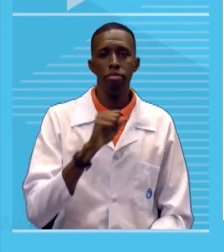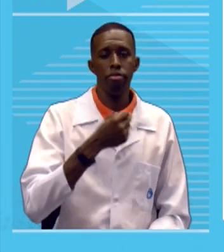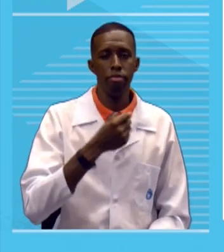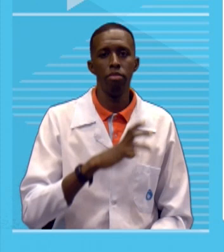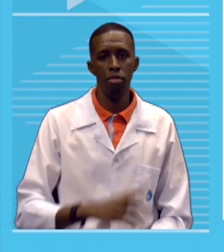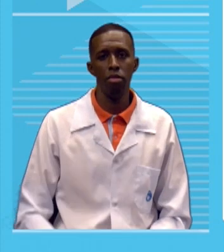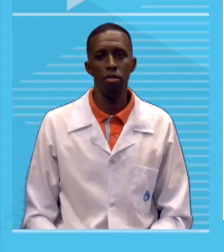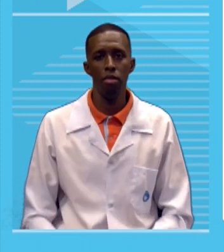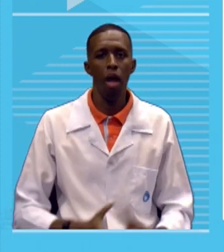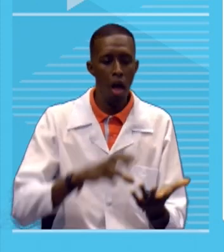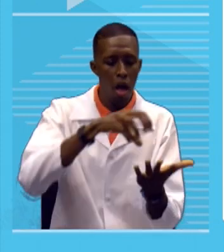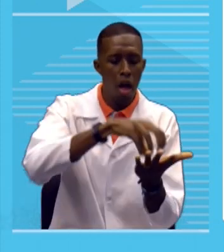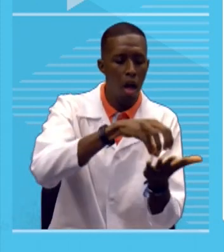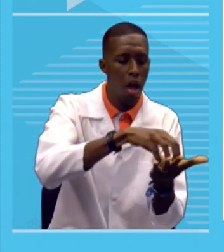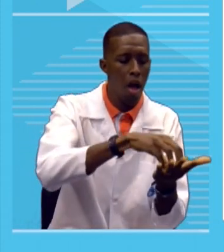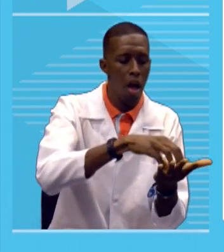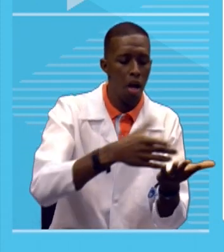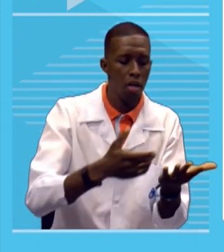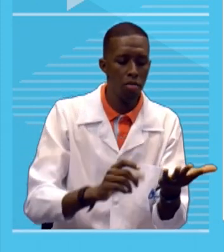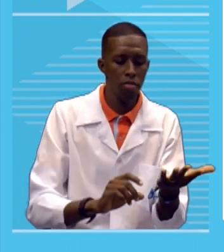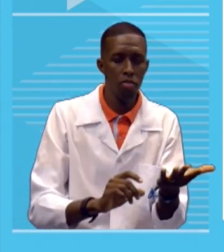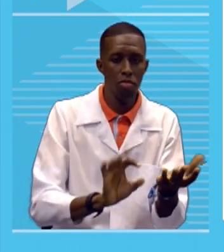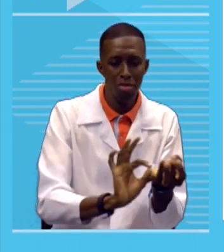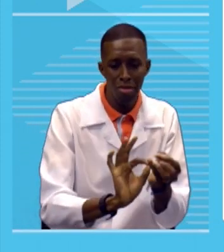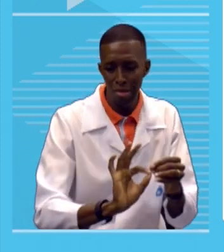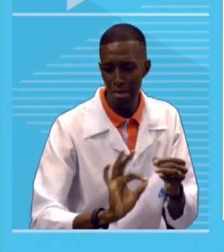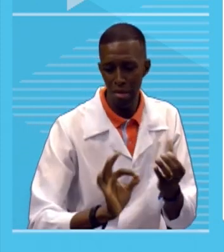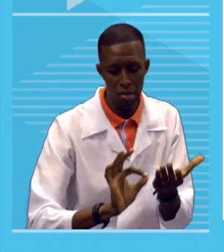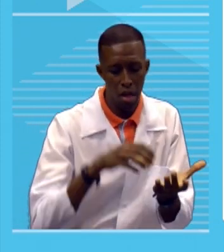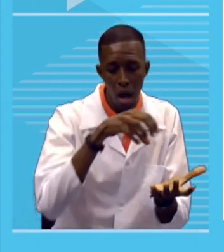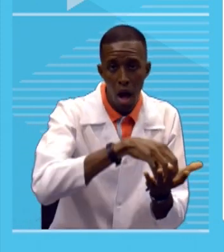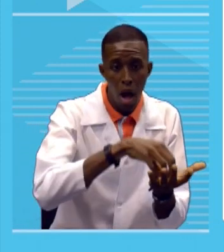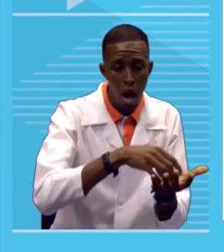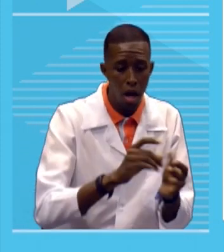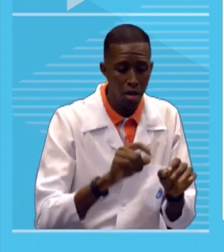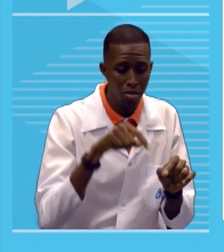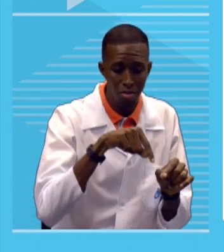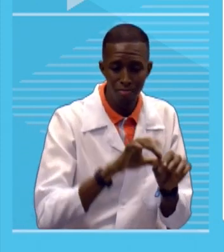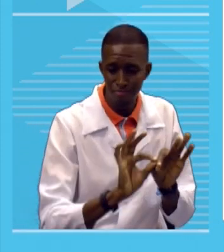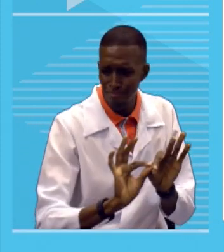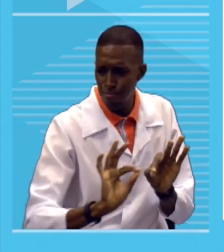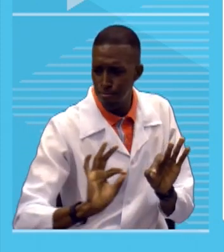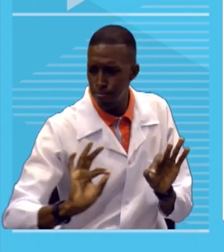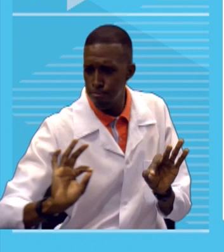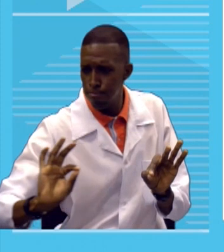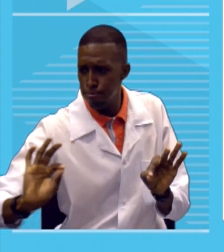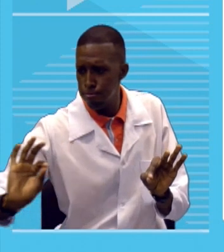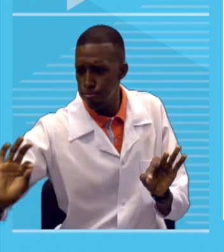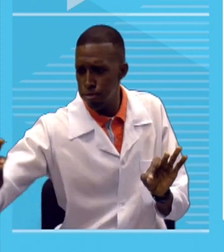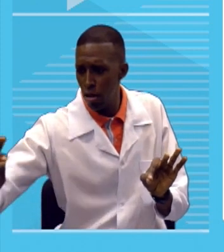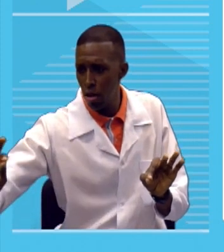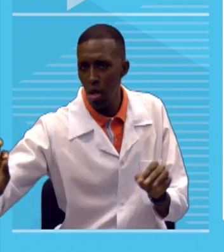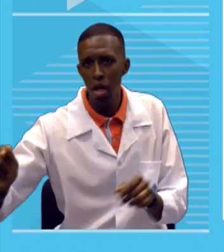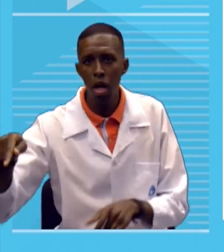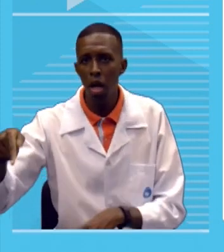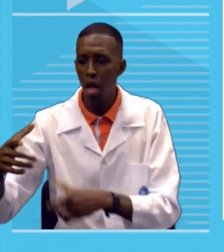nós temos favelas que moram 100 mil pessoas, é uma cidade. se a gente parar para pensar,